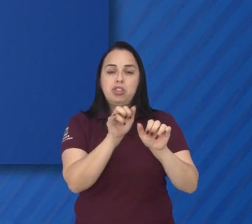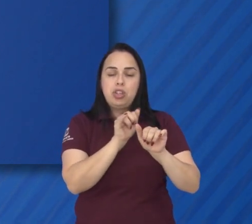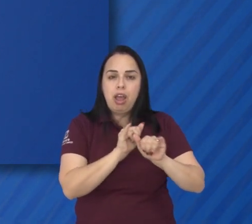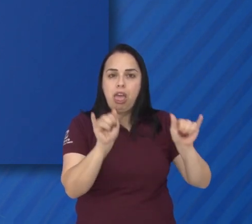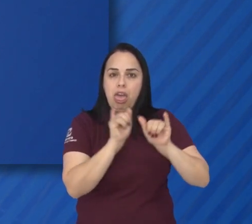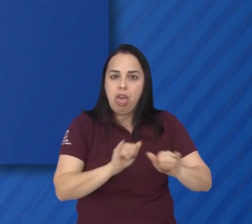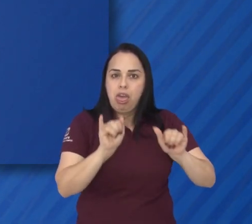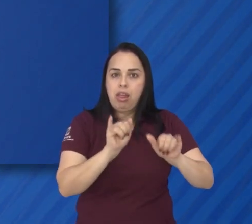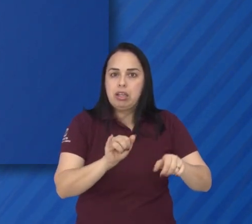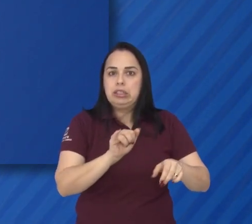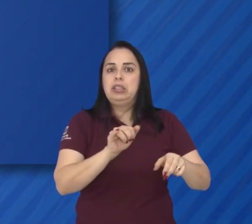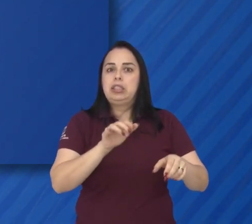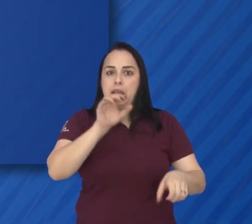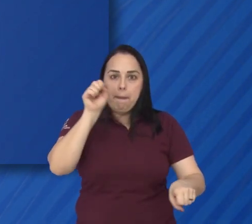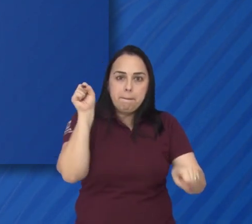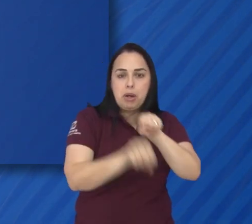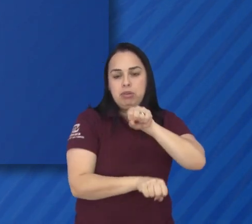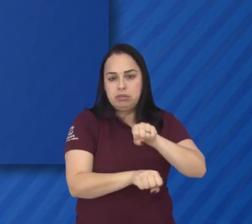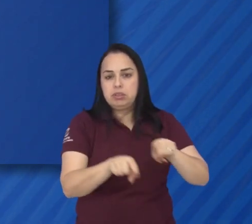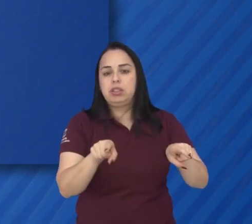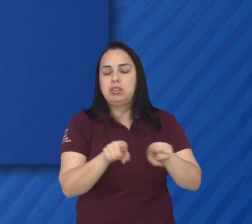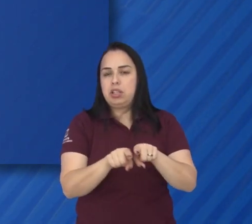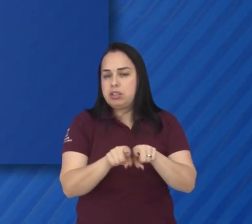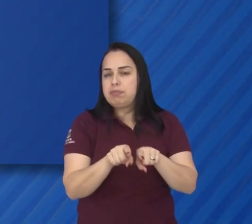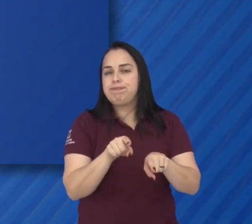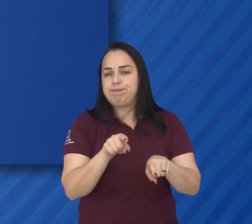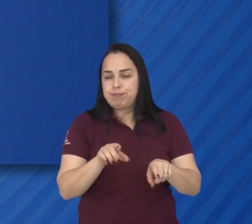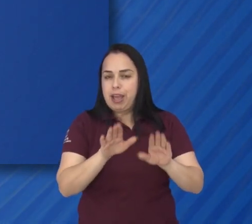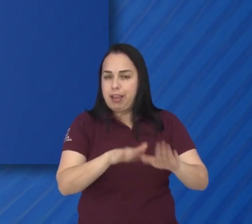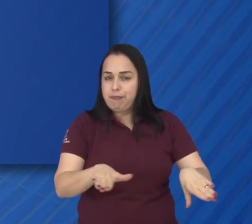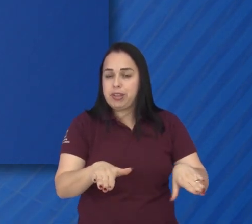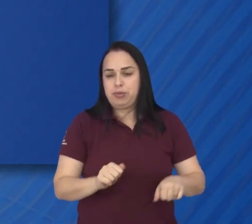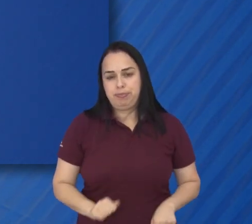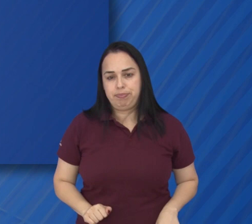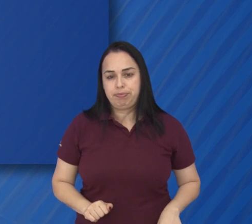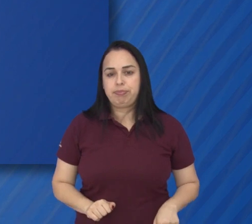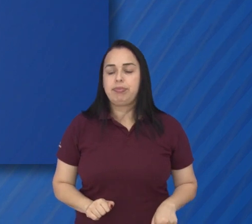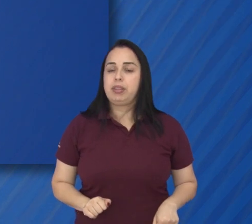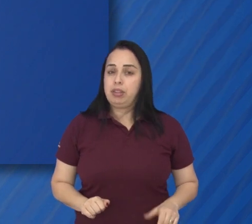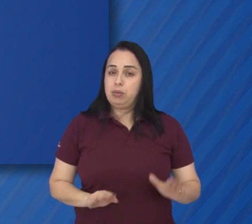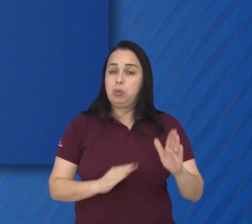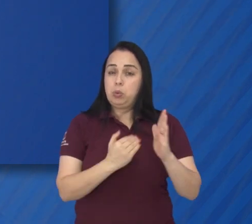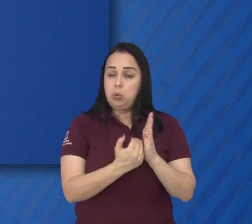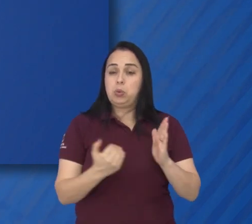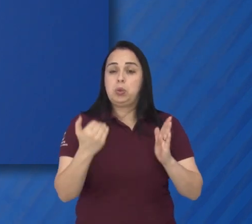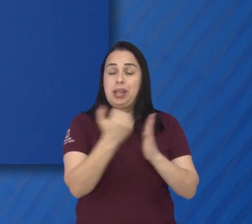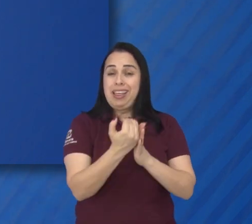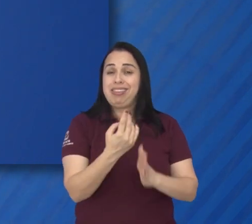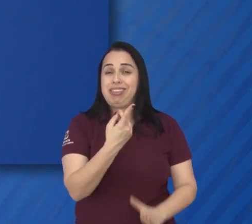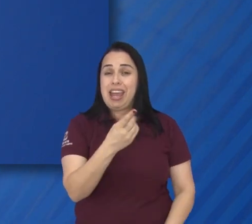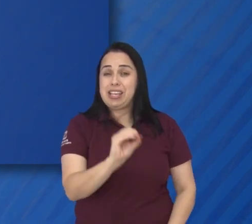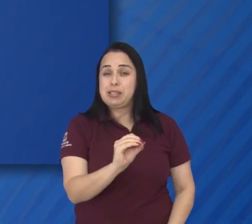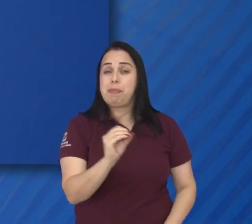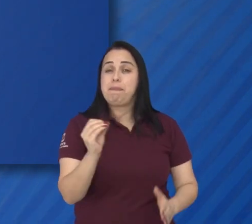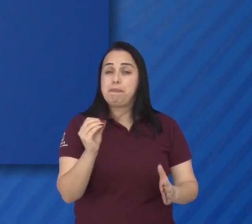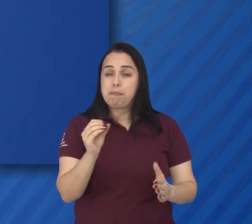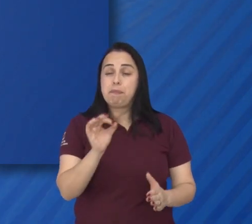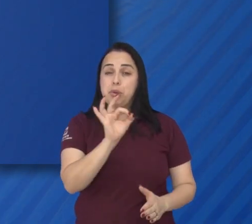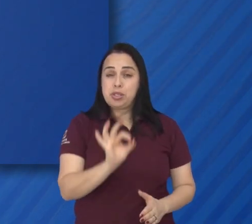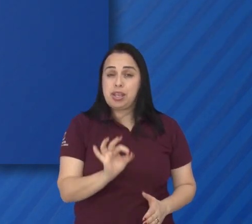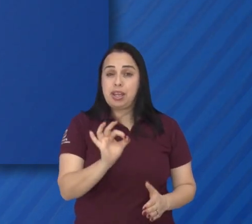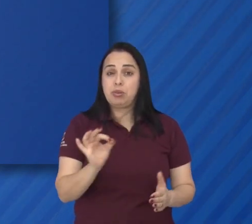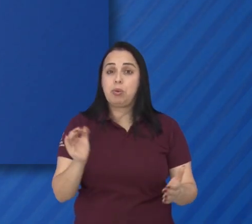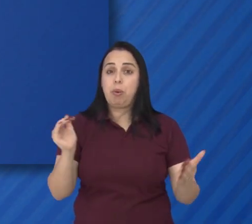divulgação e produção de imagens de abuso e exploração sexual infantil, aumento de 10%